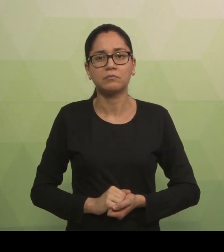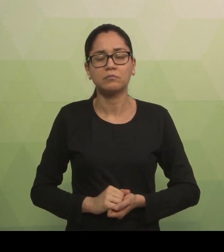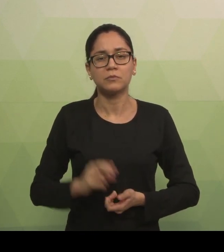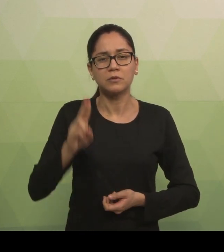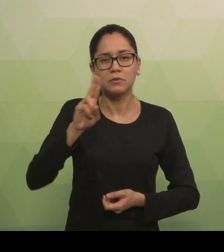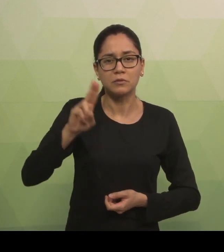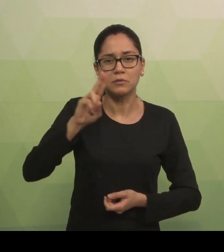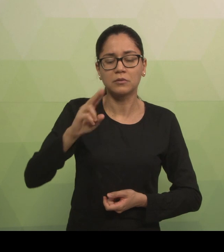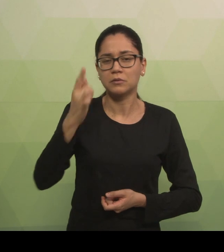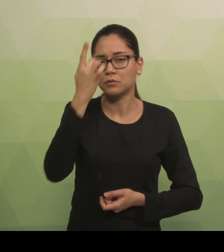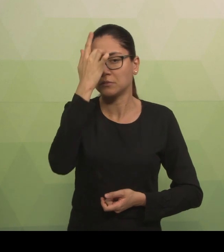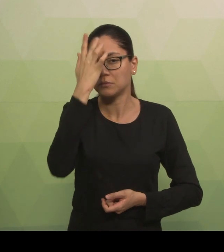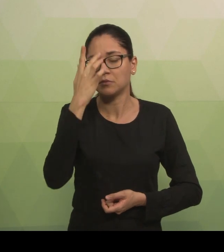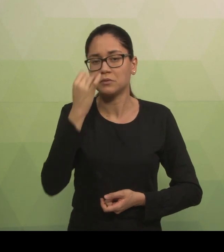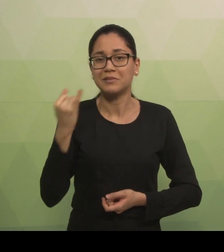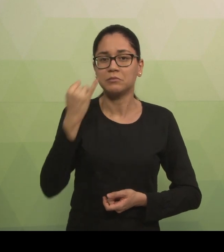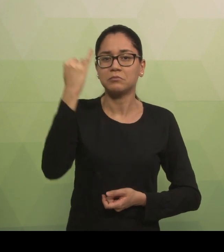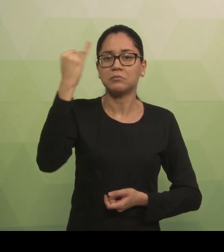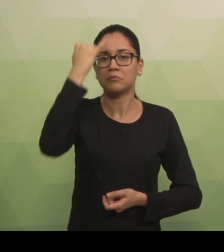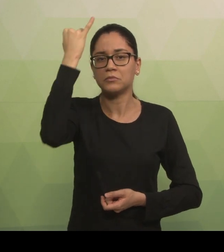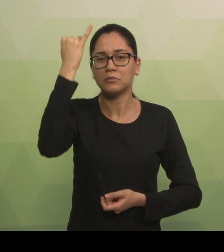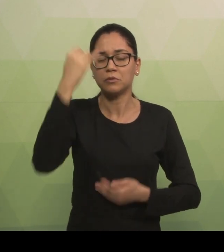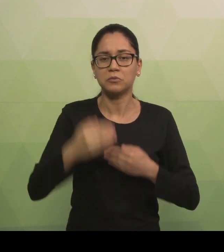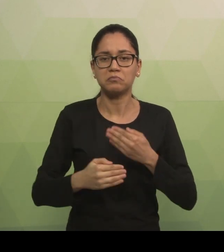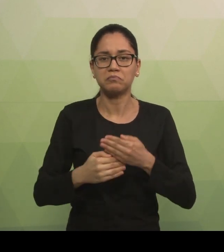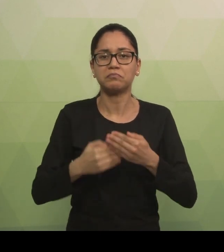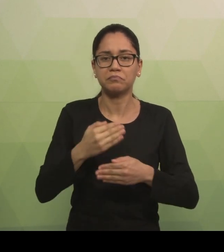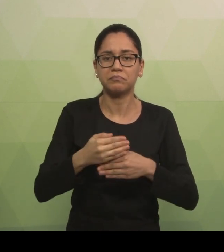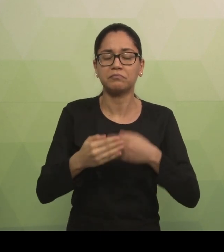de qualidades que norteiam o processo da construção.